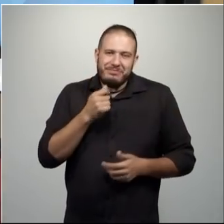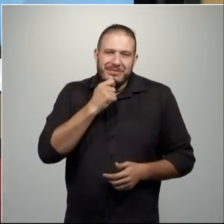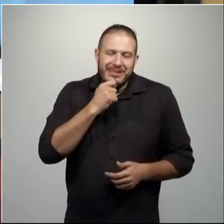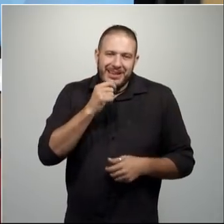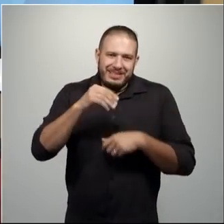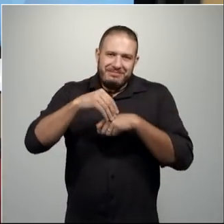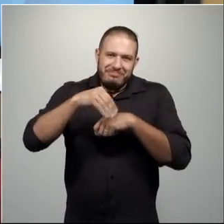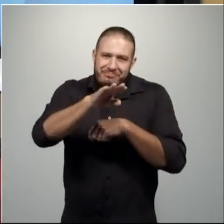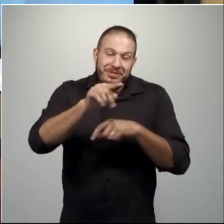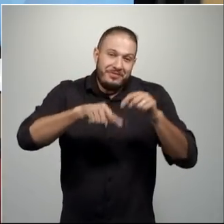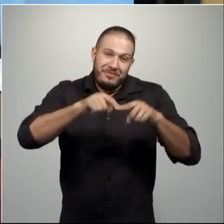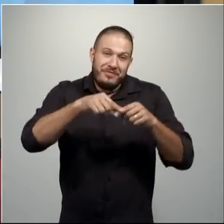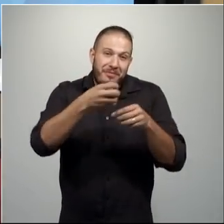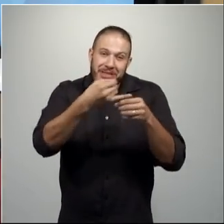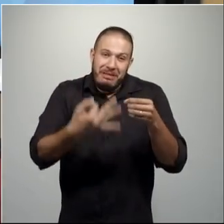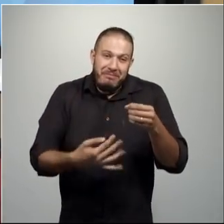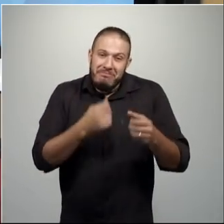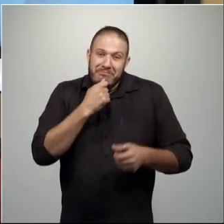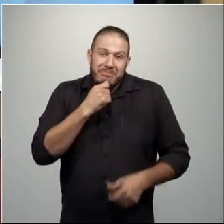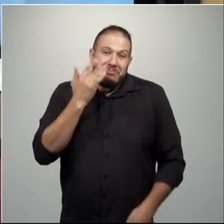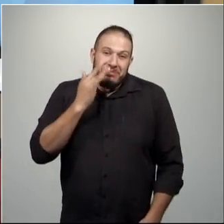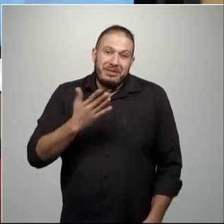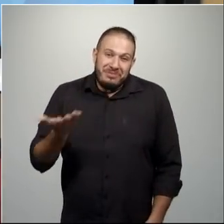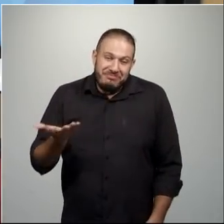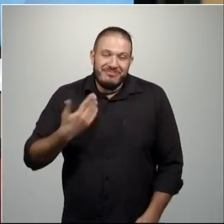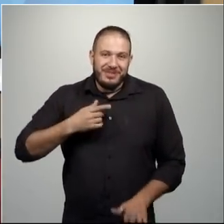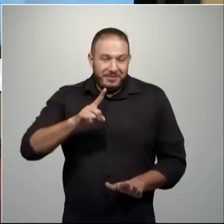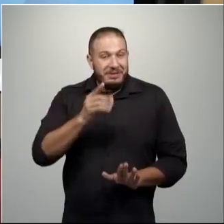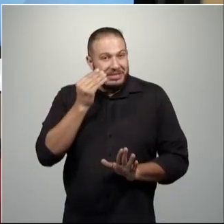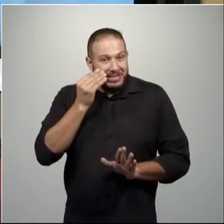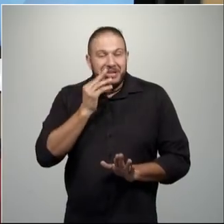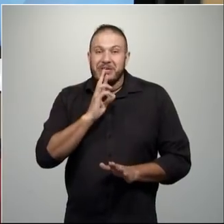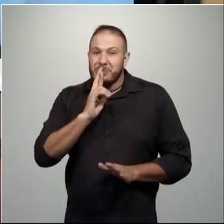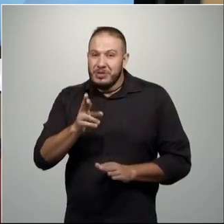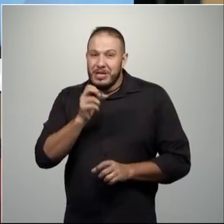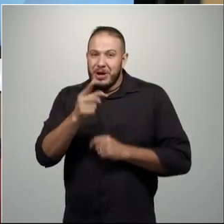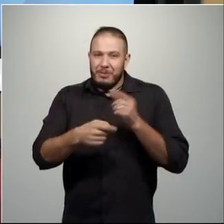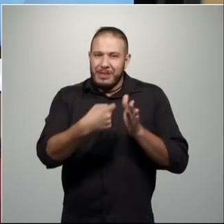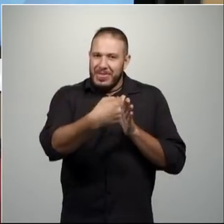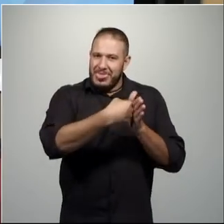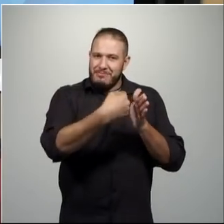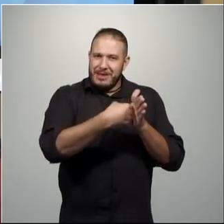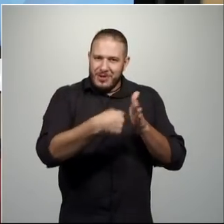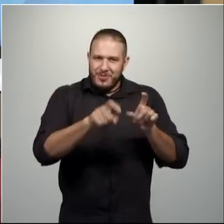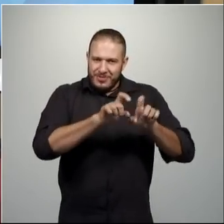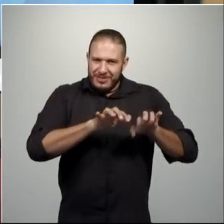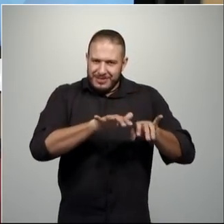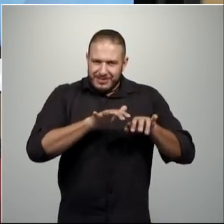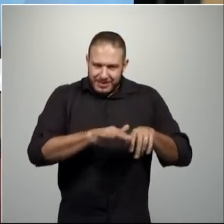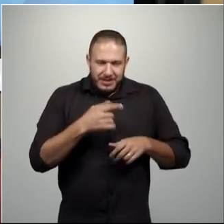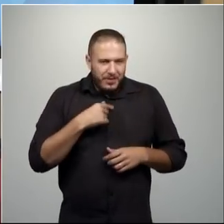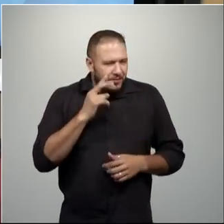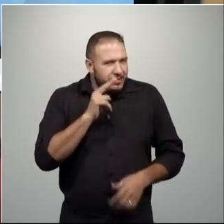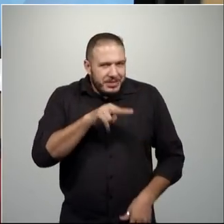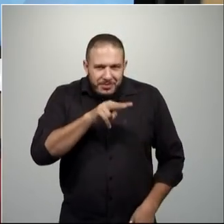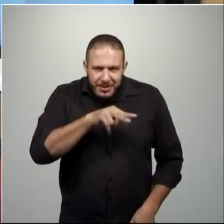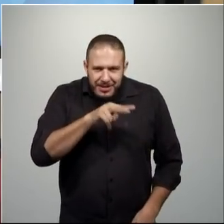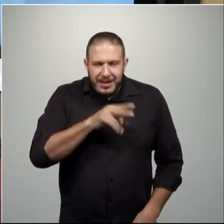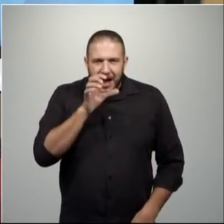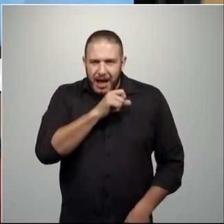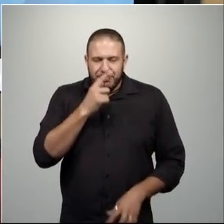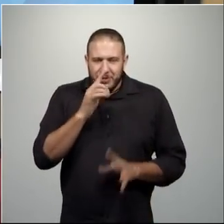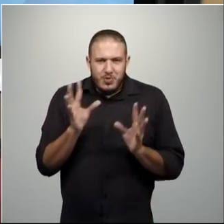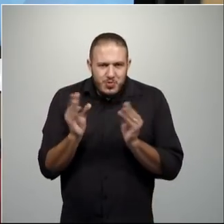senão vira conteúdo então vou tentar responder algumas perguntas aqui eventualmente faça uma apanhado geral